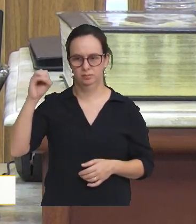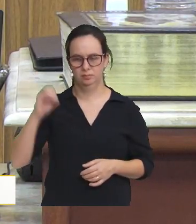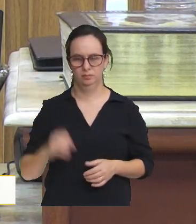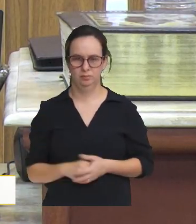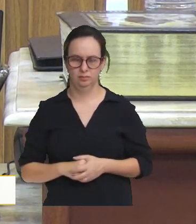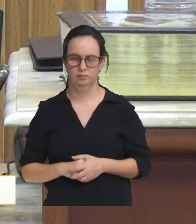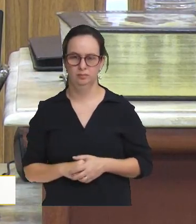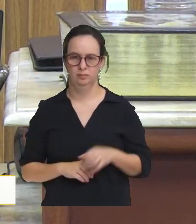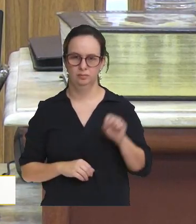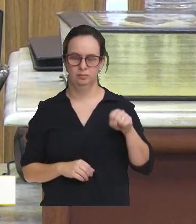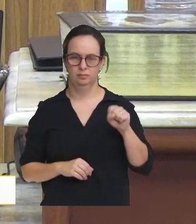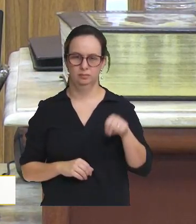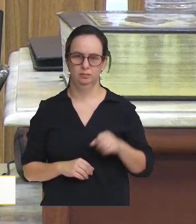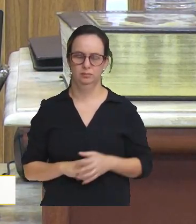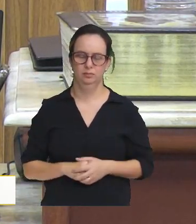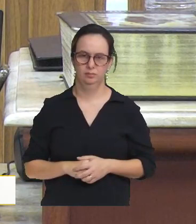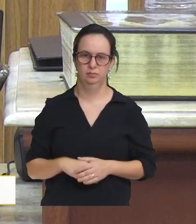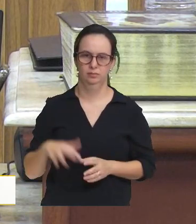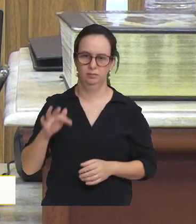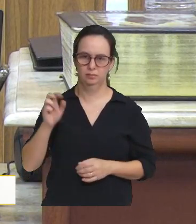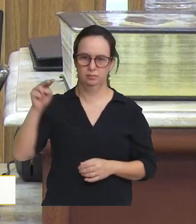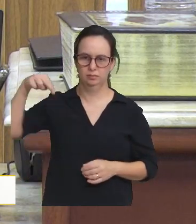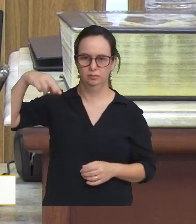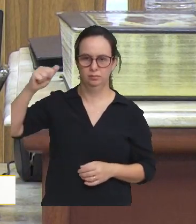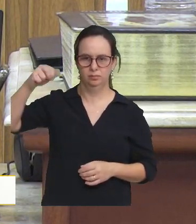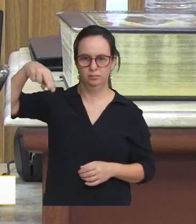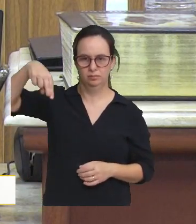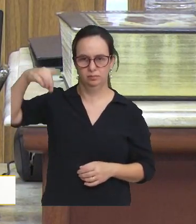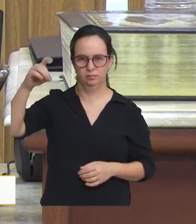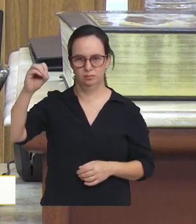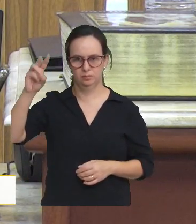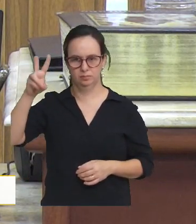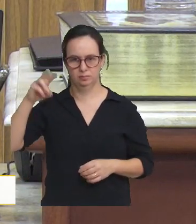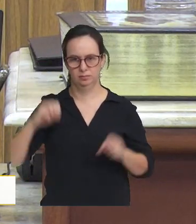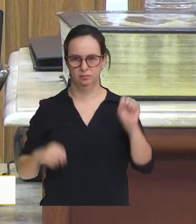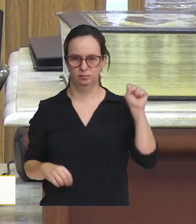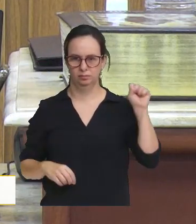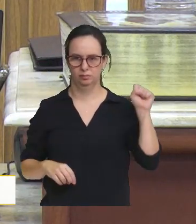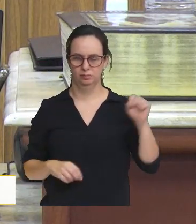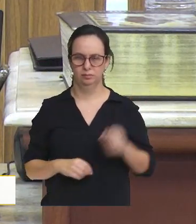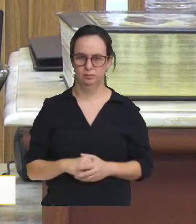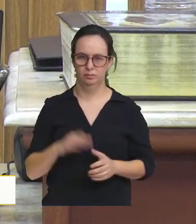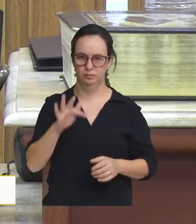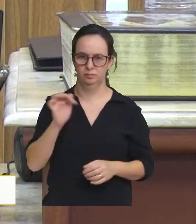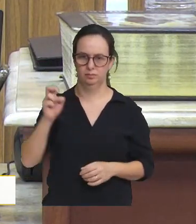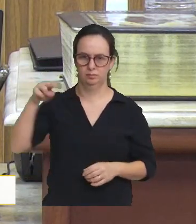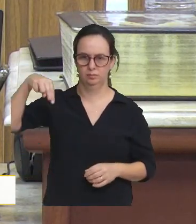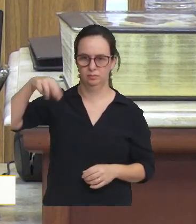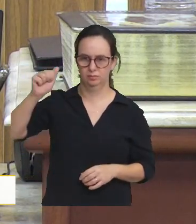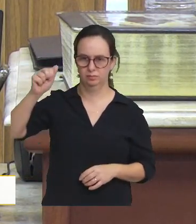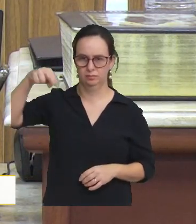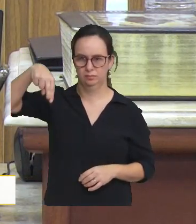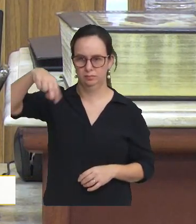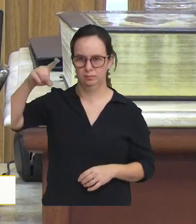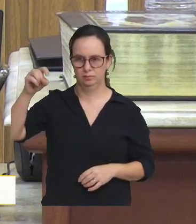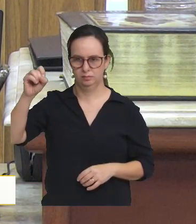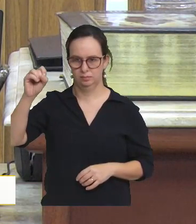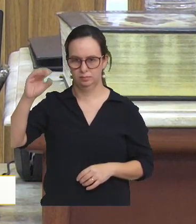Verbal vota sim. Fernando Vieira? Fernando Vieira vota sim. Fernando Cirque?